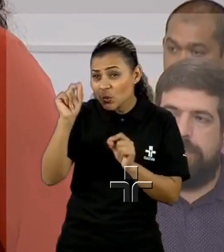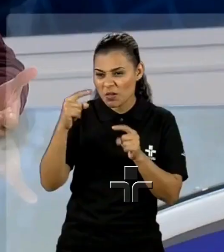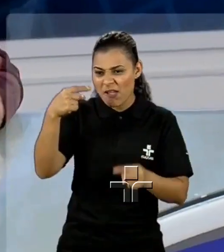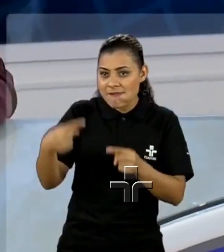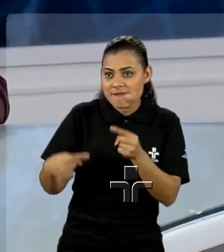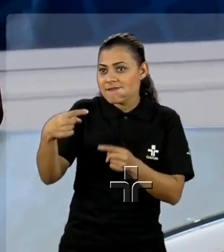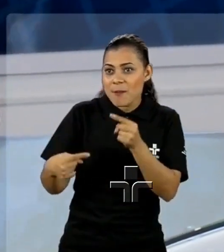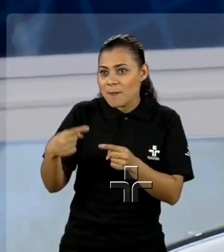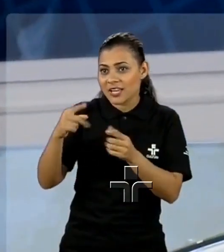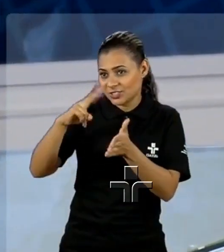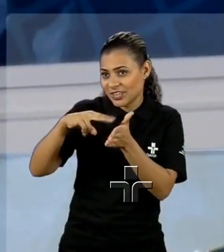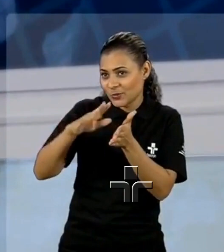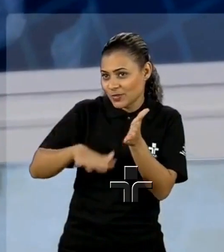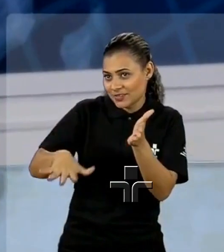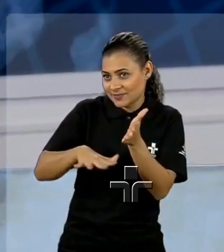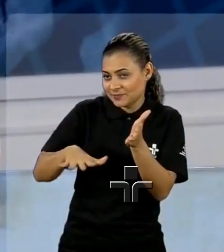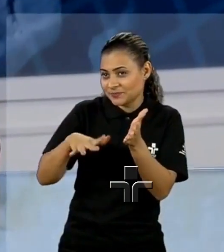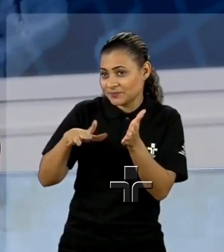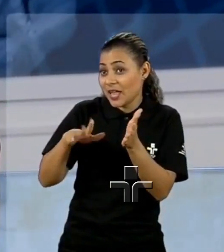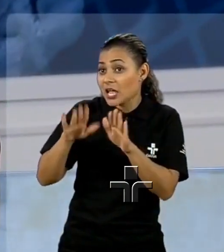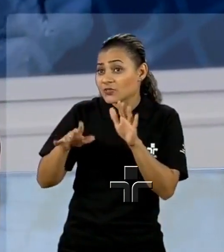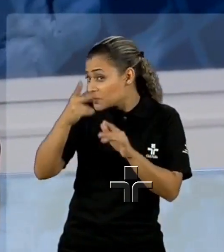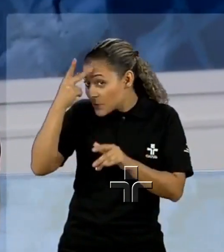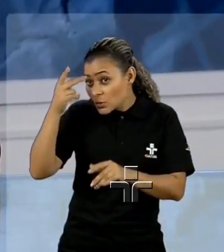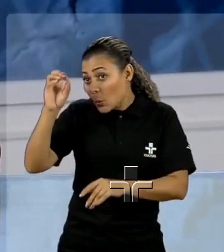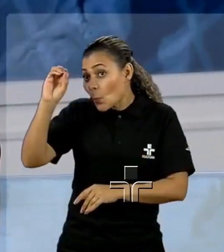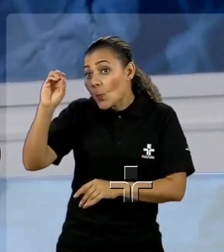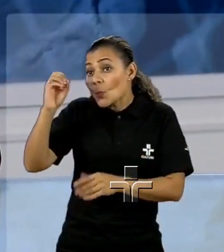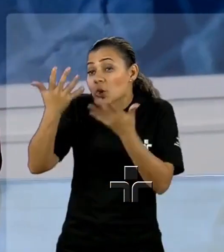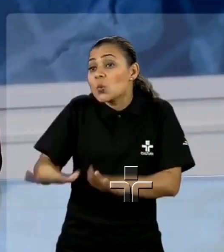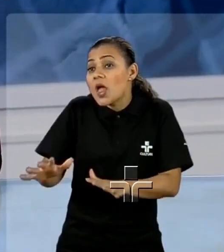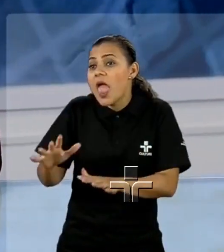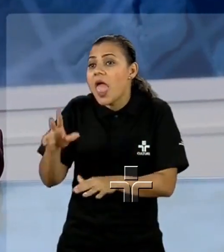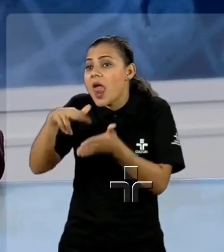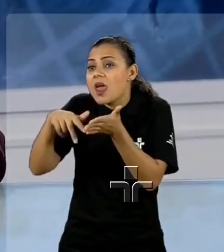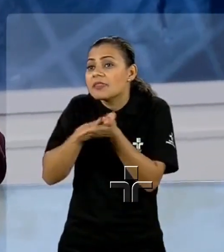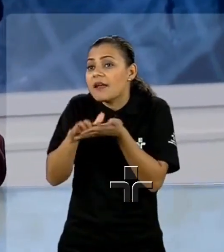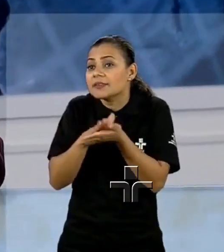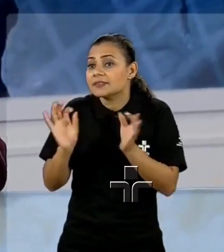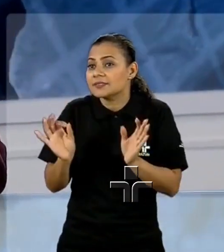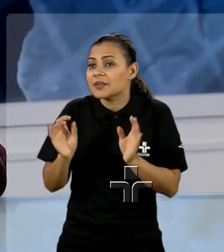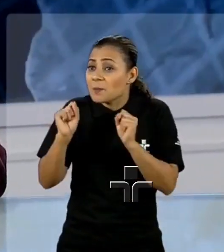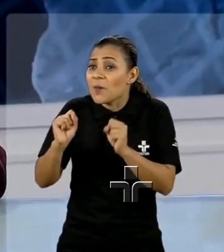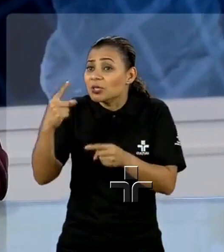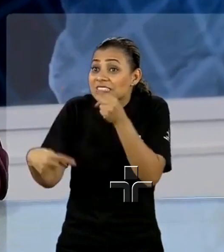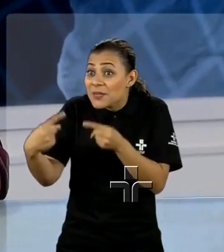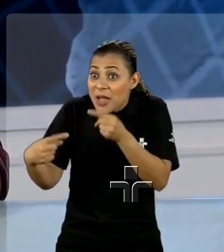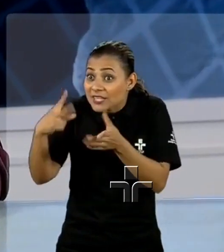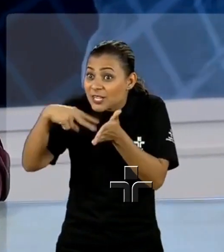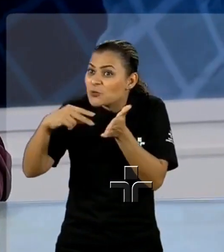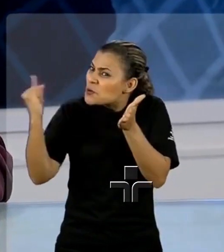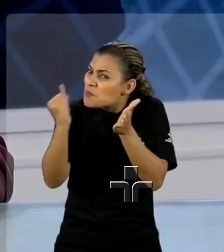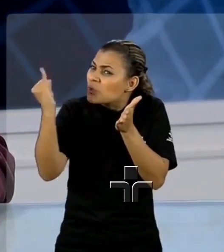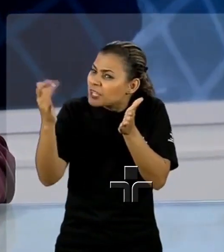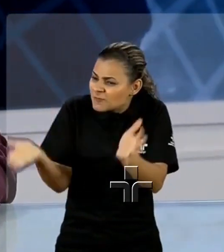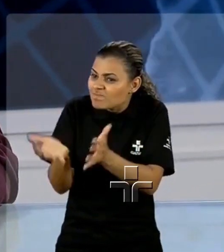da leitura, inclusive quando não se lê, certo? Sim. Você pode fazer o debate da leitura, da importância da